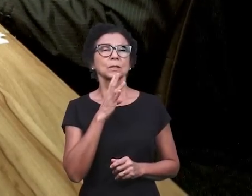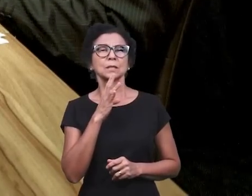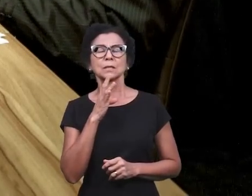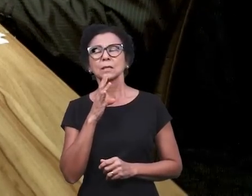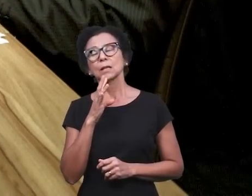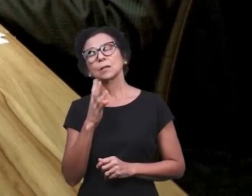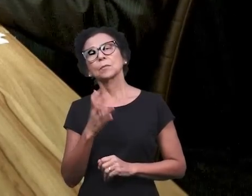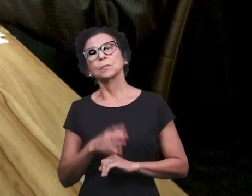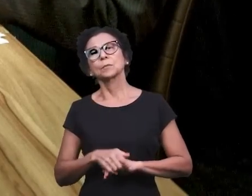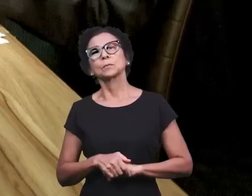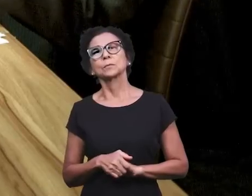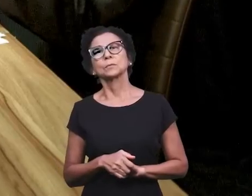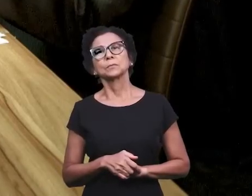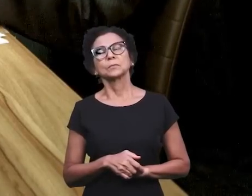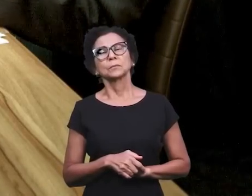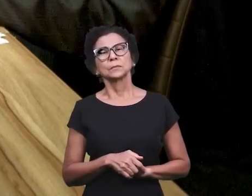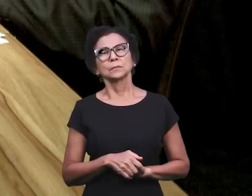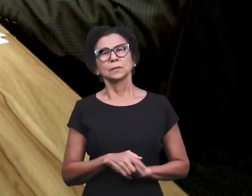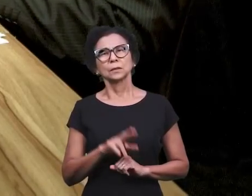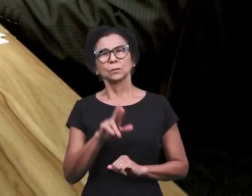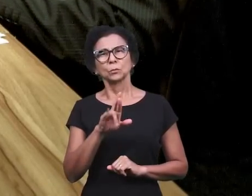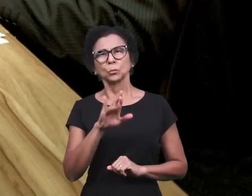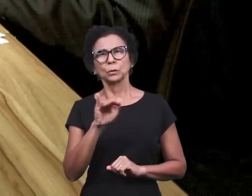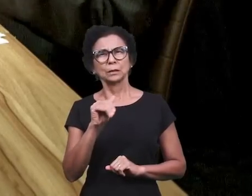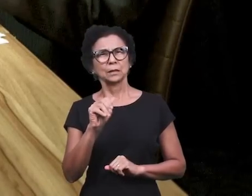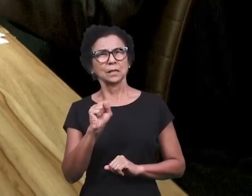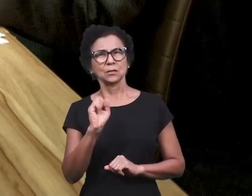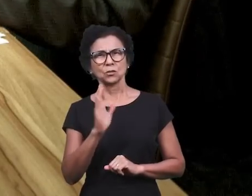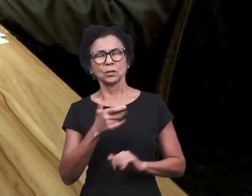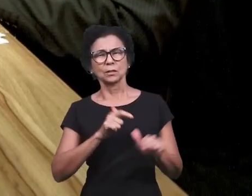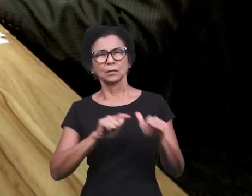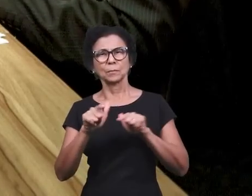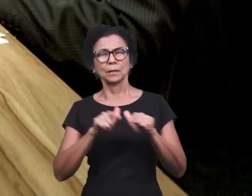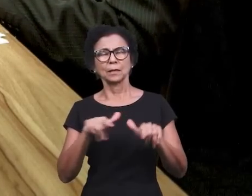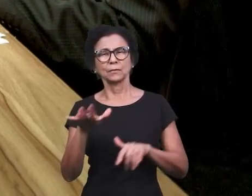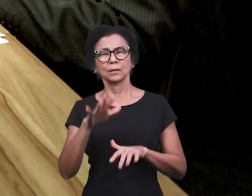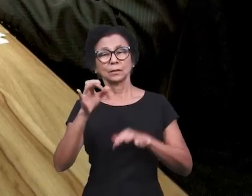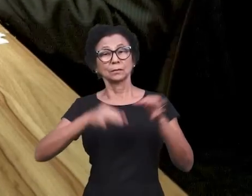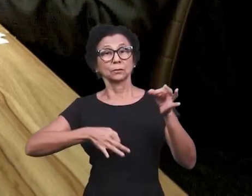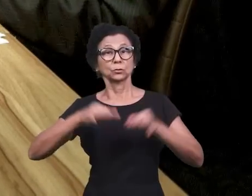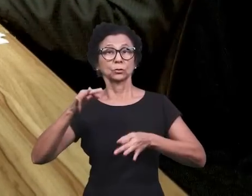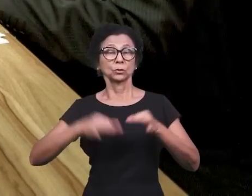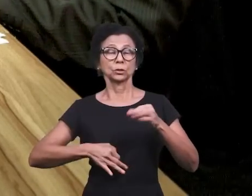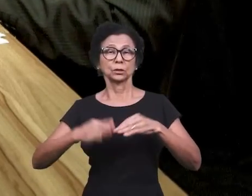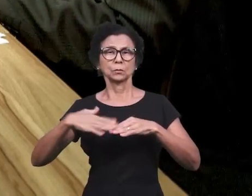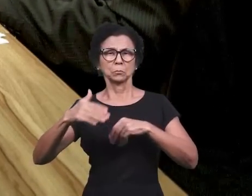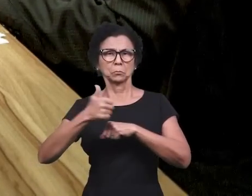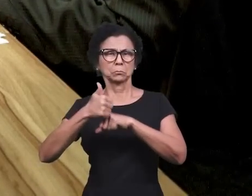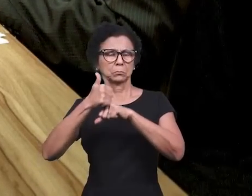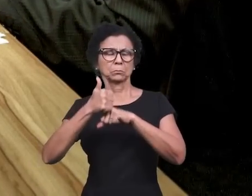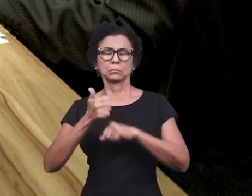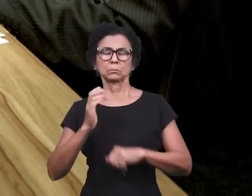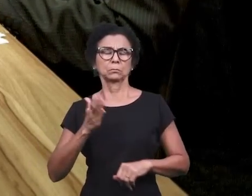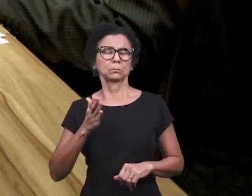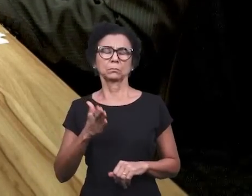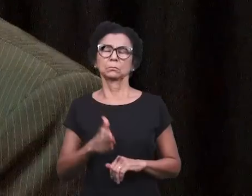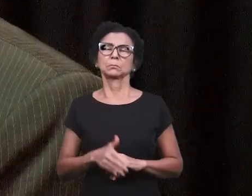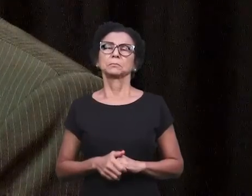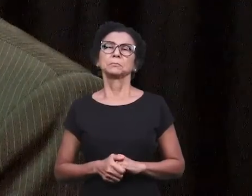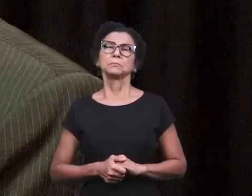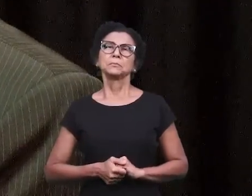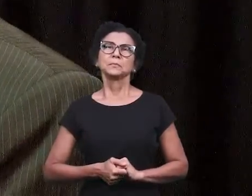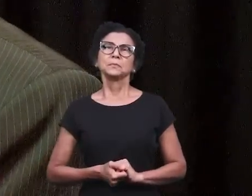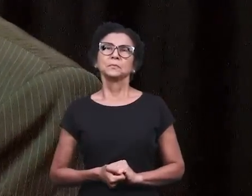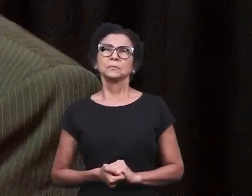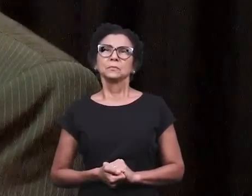não vai, né? Era uma pessoa que já atuava na justiça eleitoral, era um profissional do mundo aí dos concursos, né?